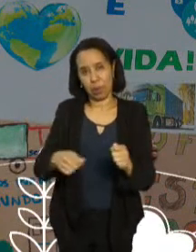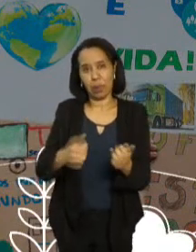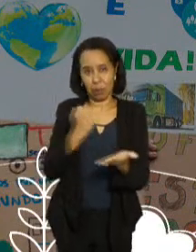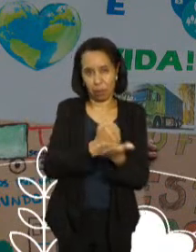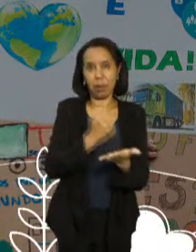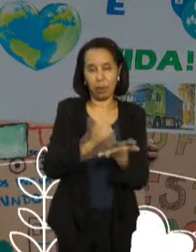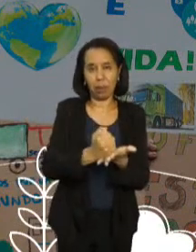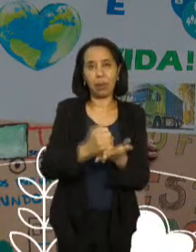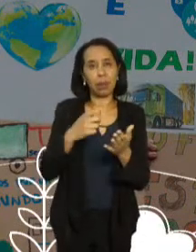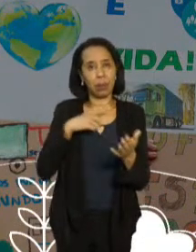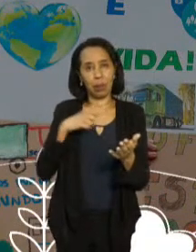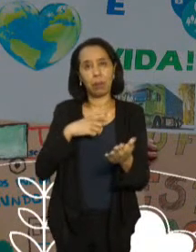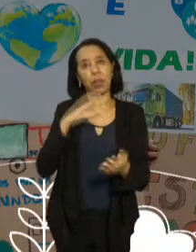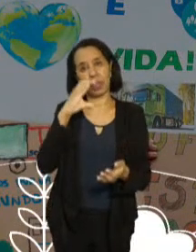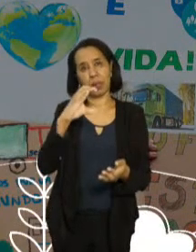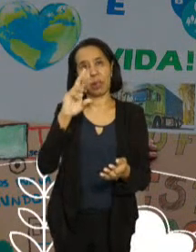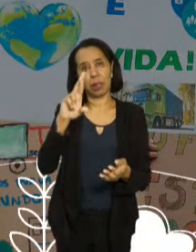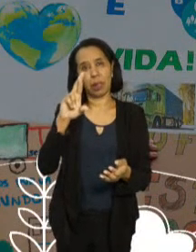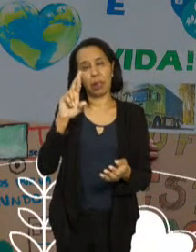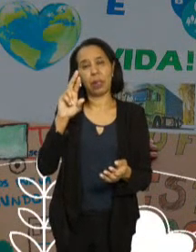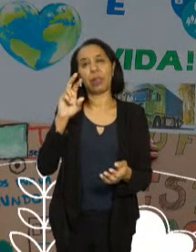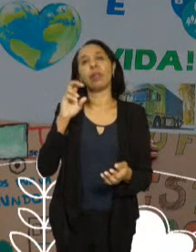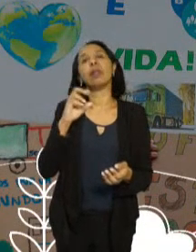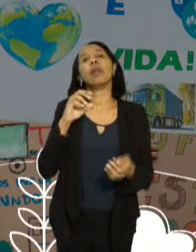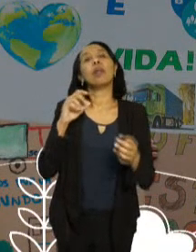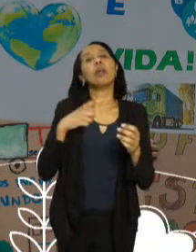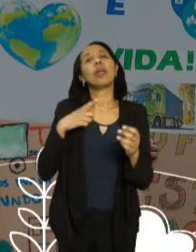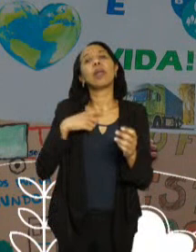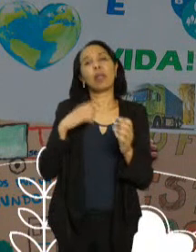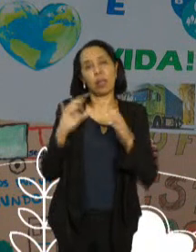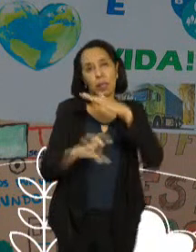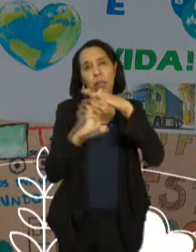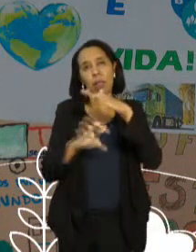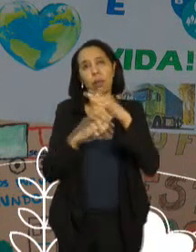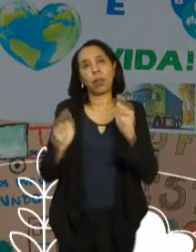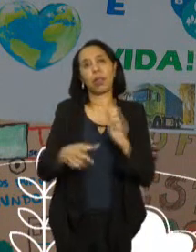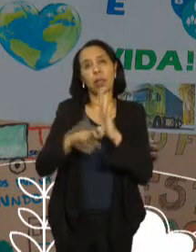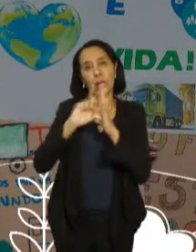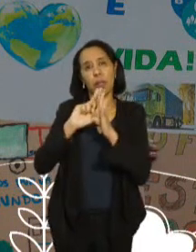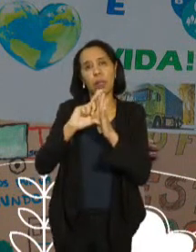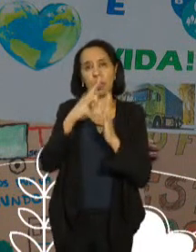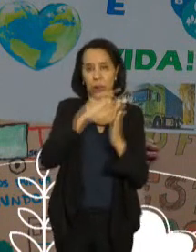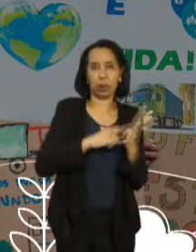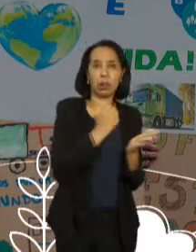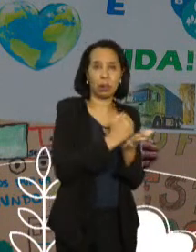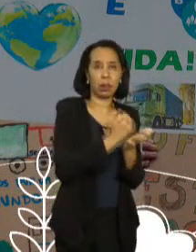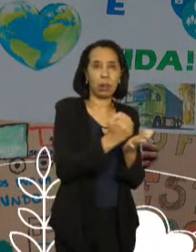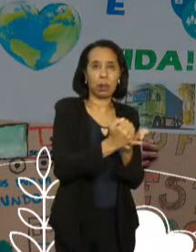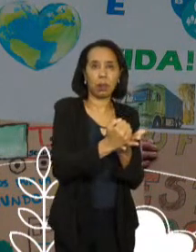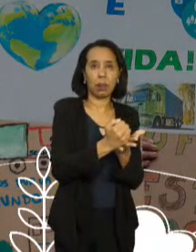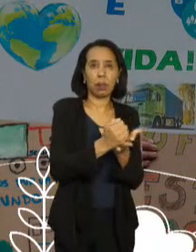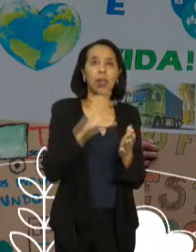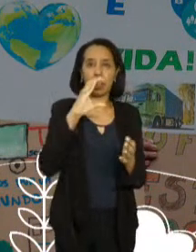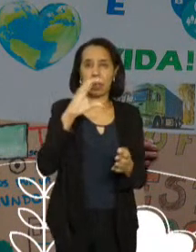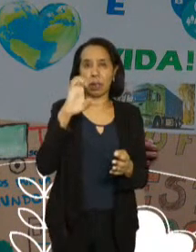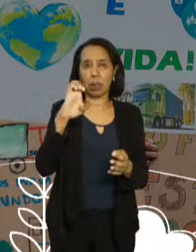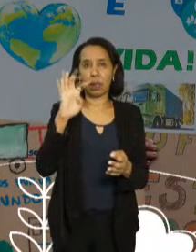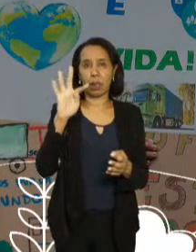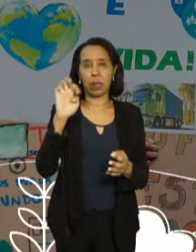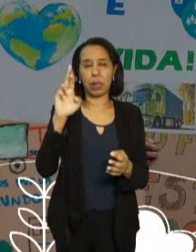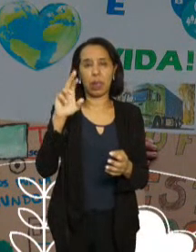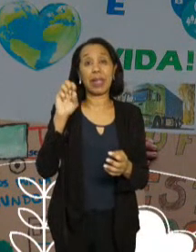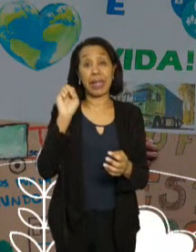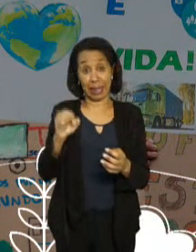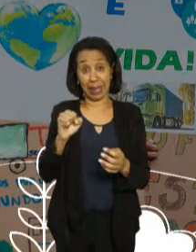para geração de CDR. A empresa, ao licenciar, já apresenta essa lista que vai ser verificada no âmbito da CETESB. Se tiver